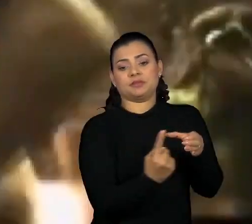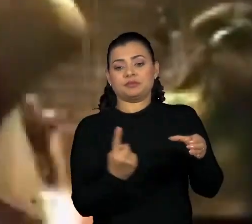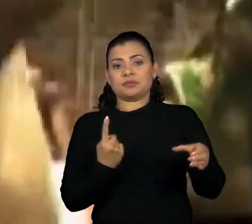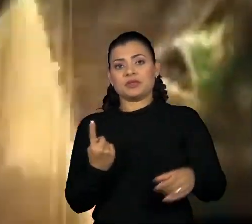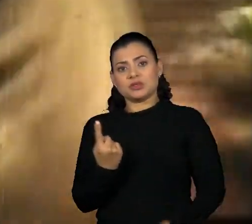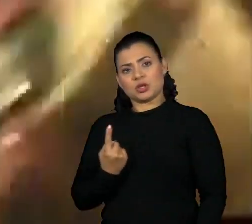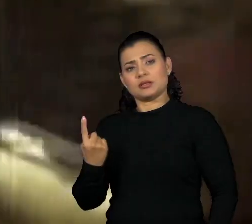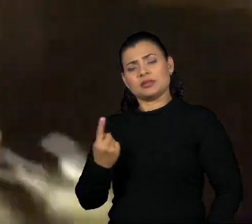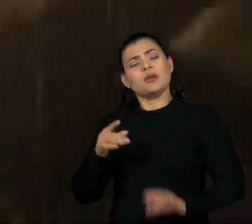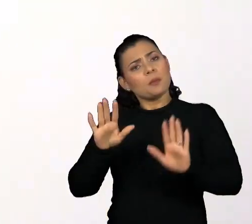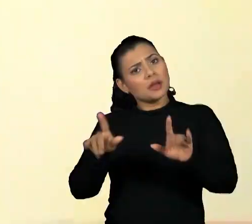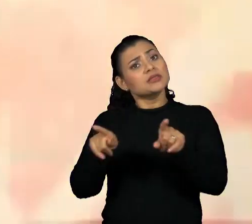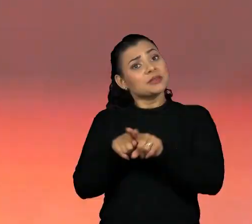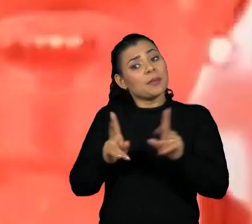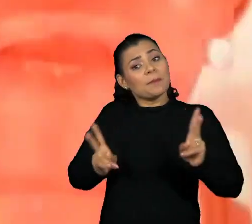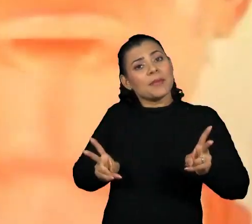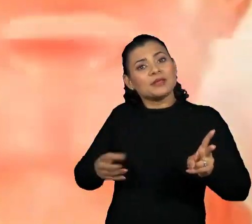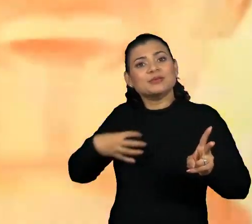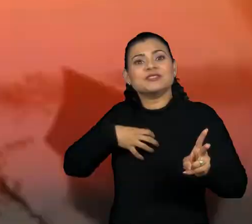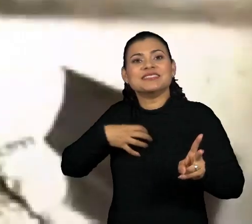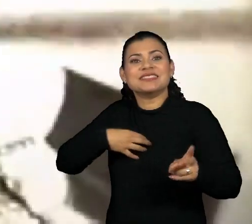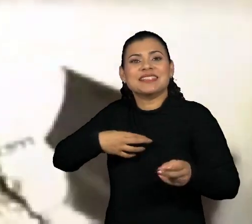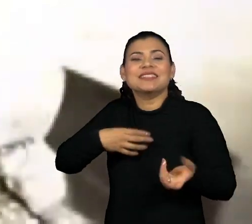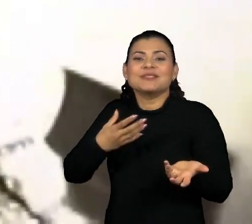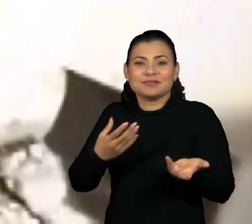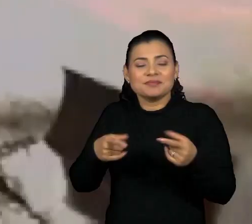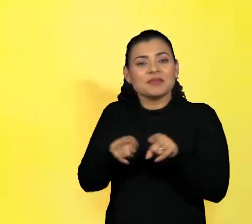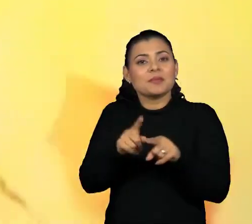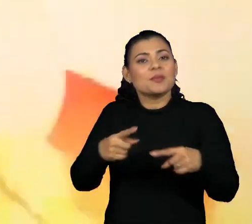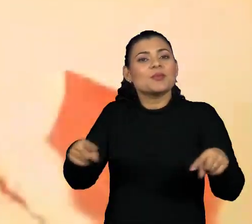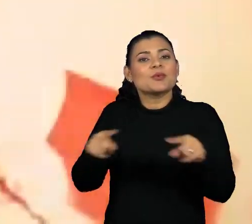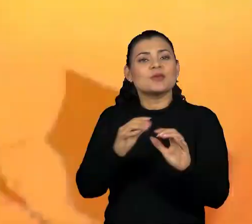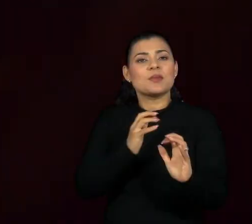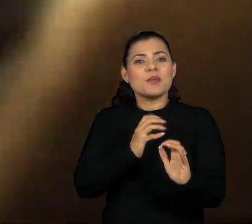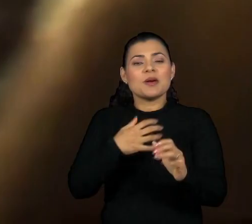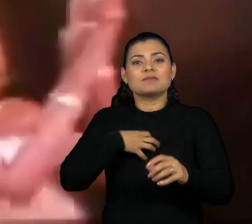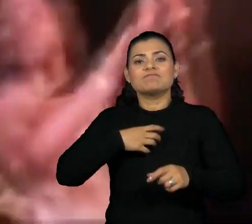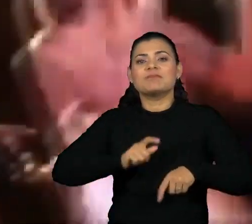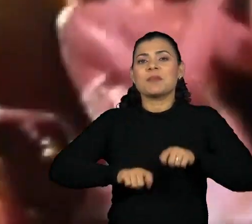que, enfim, vai também desenvolver o ritmo pelo viés dele.